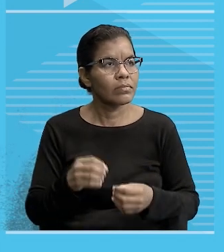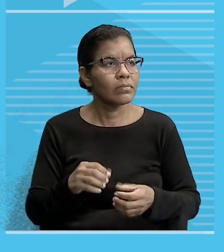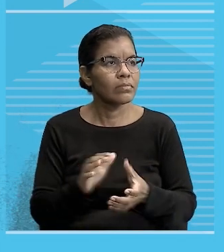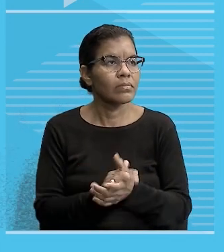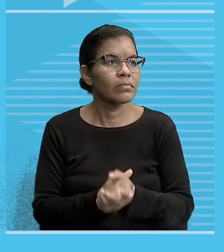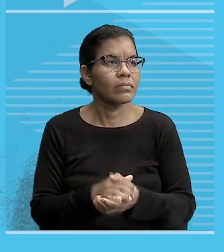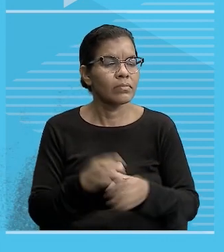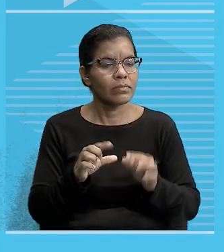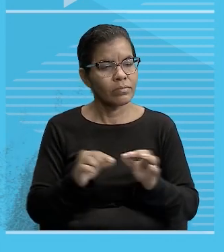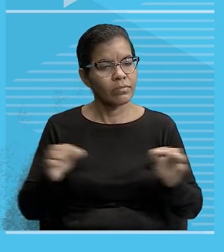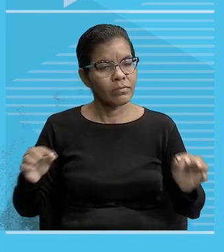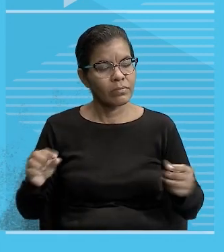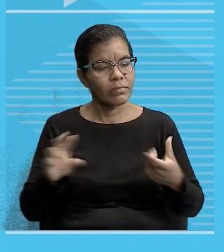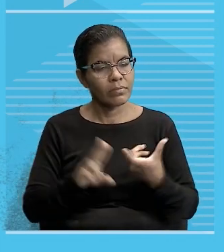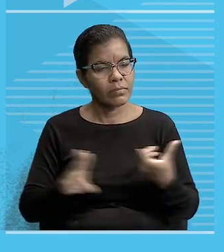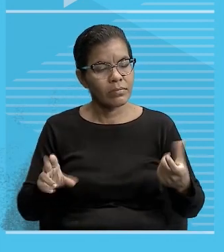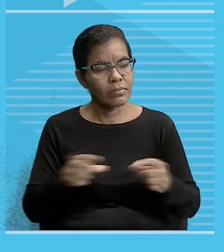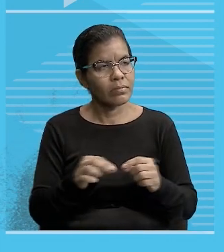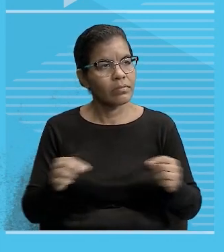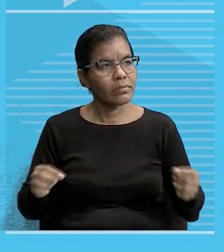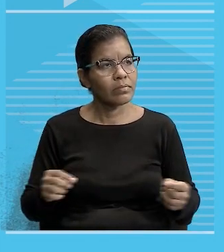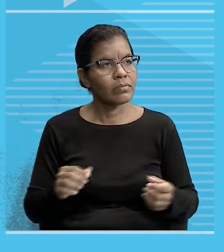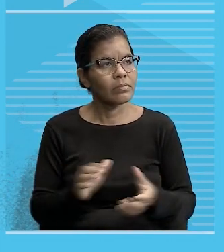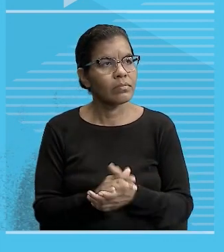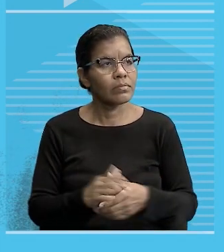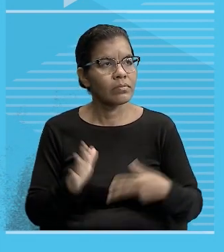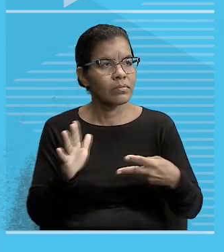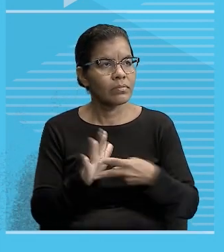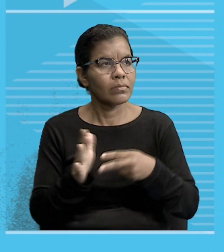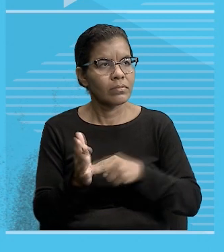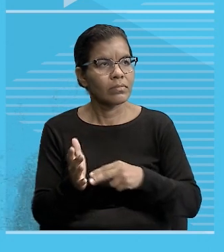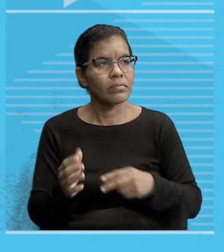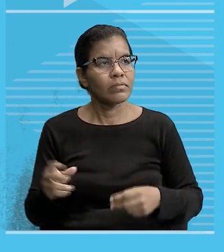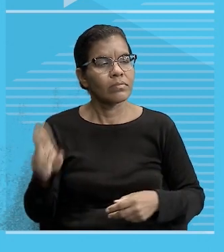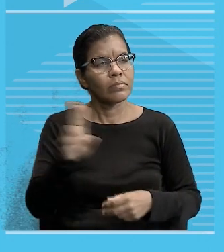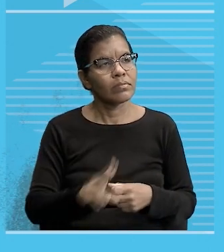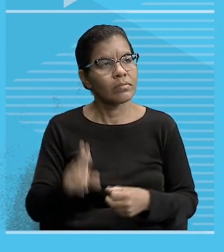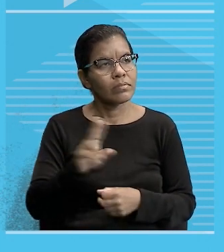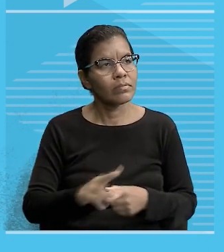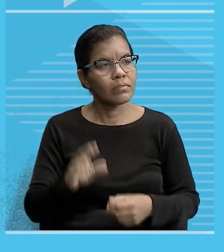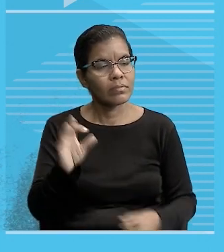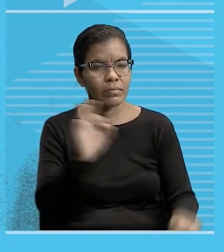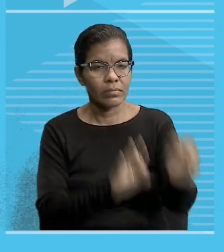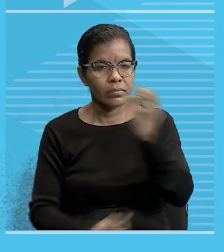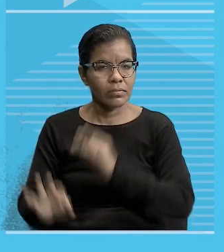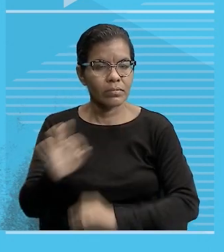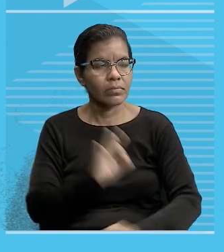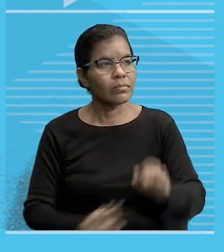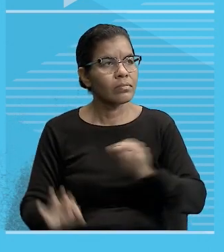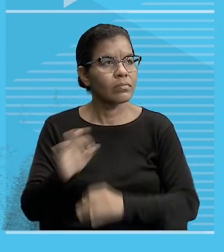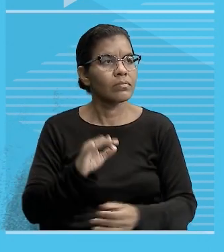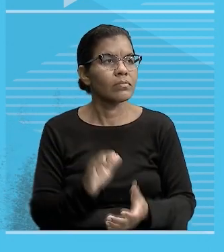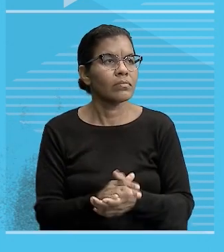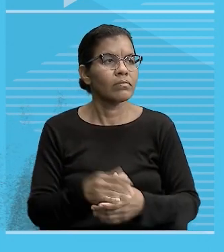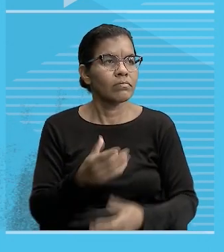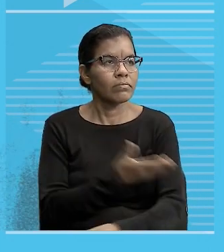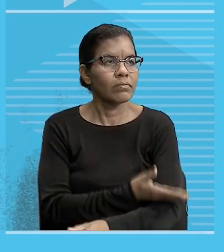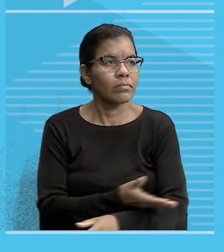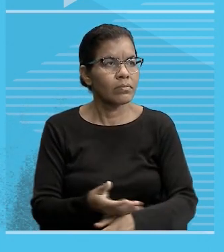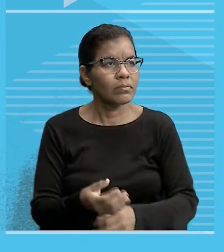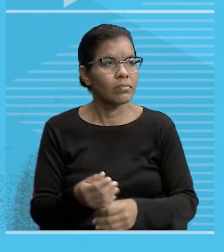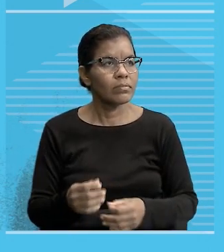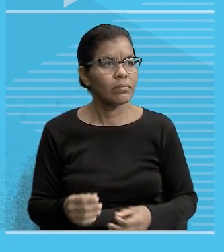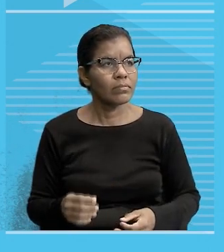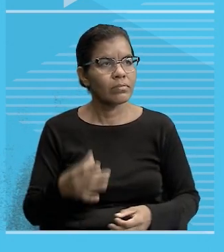japonesas que significa senso de utilização censo de ordenação senso de limpeza